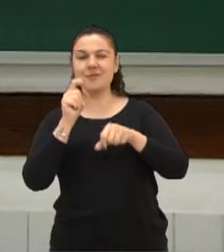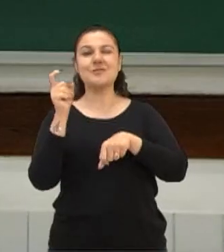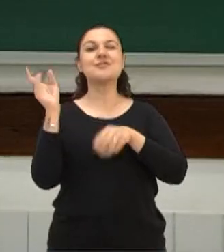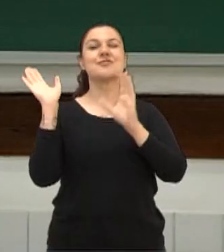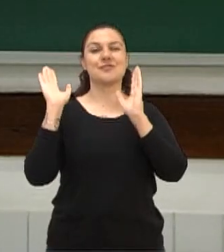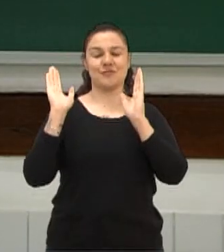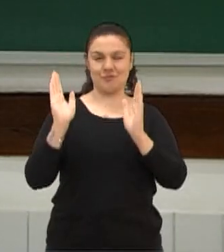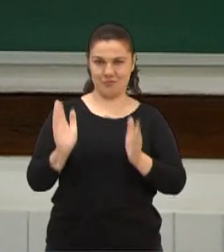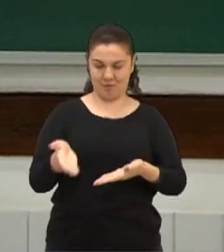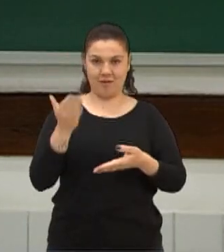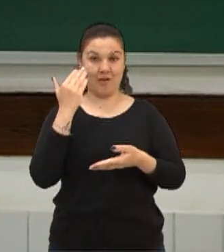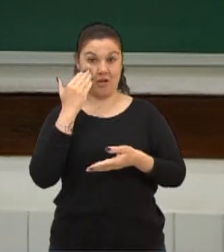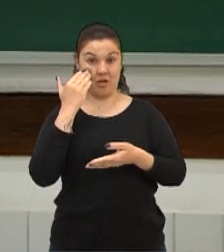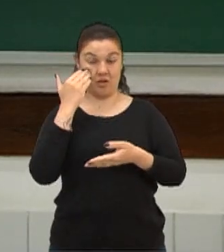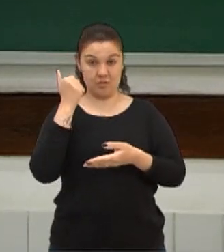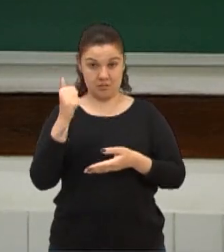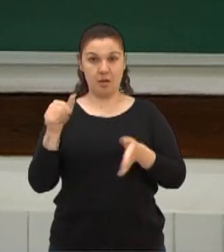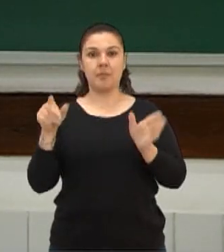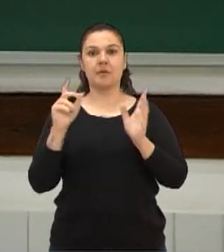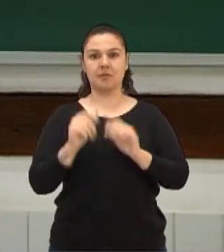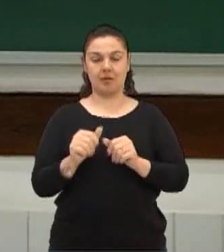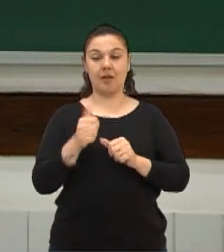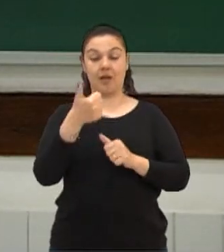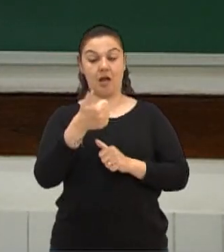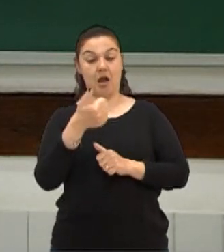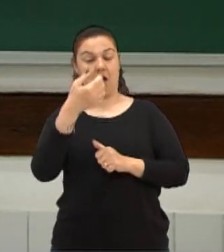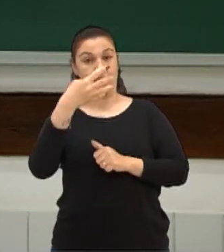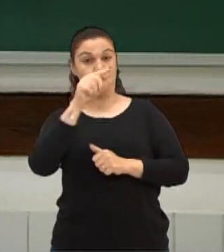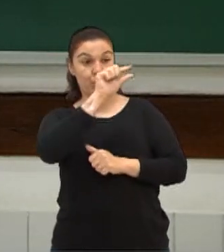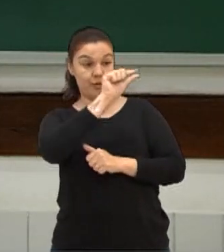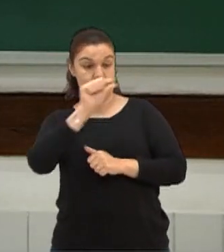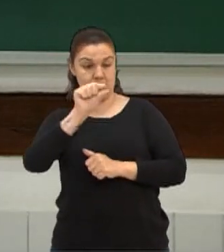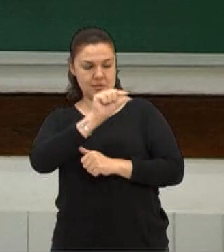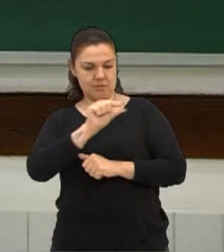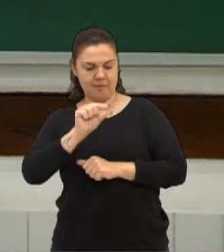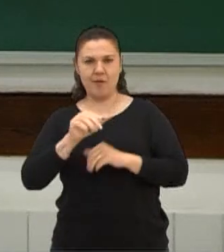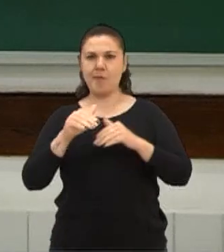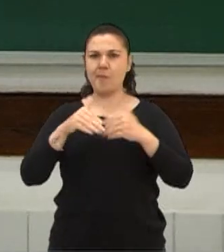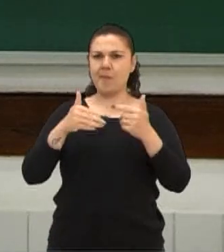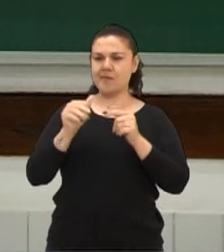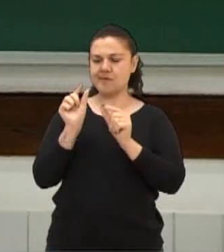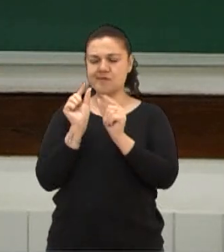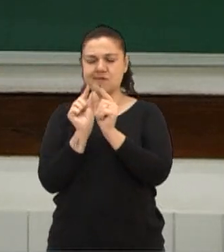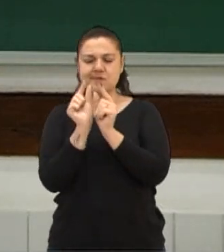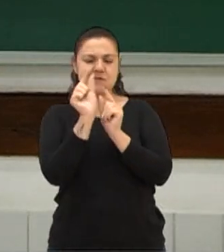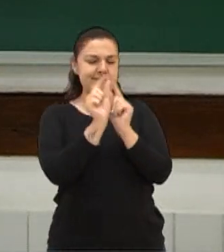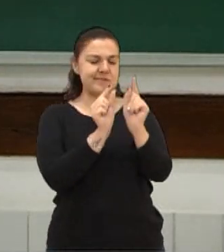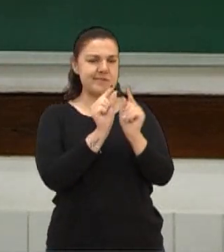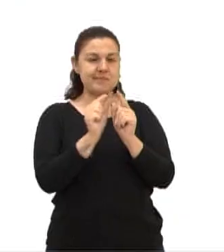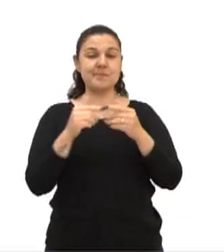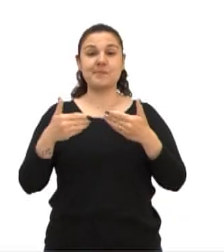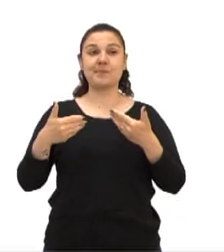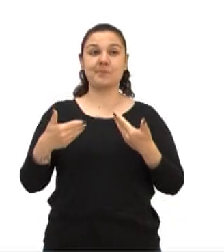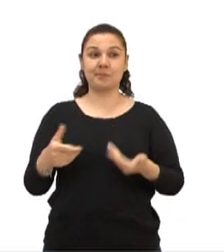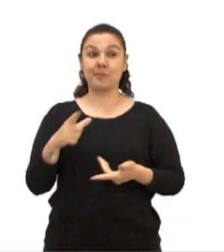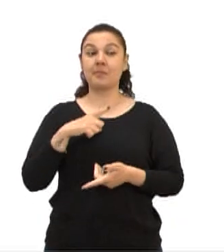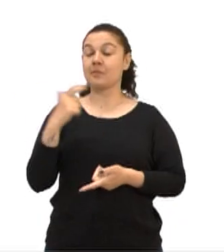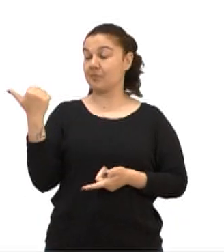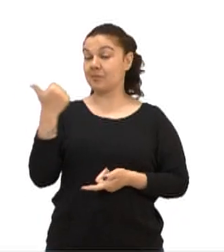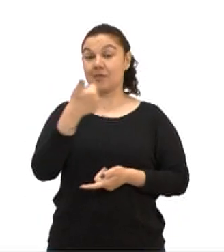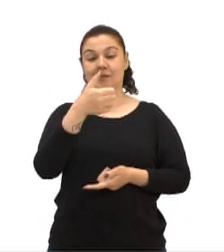já sabemos que eles possuem ali 14 versos. Mas e as sílabas métricas? Quantas será?